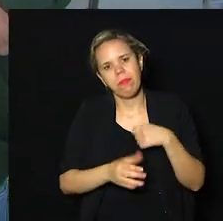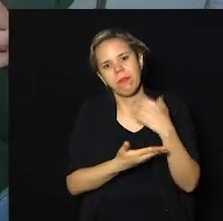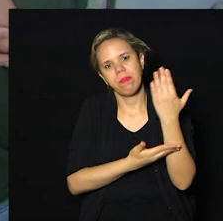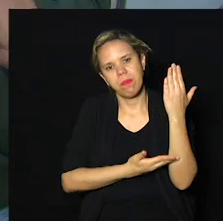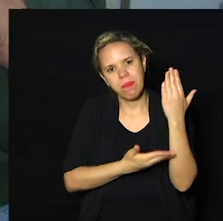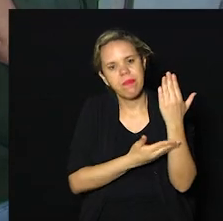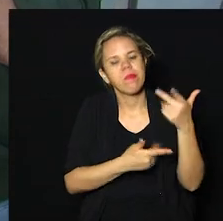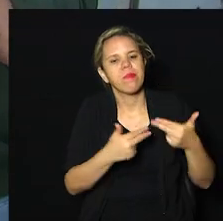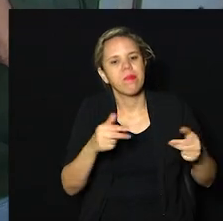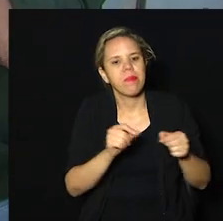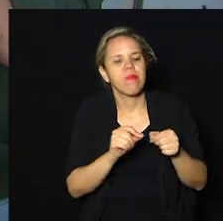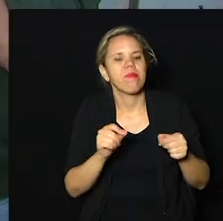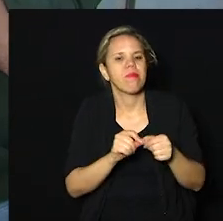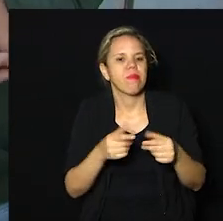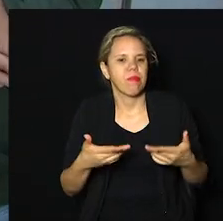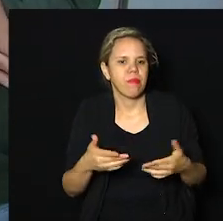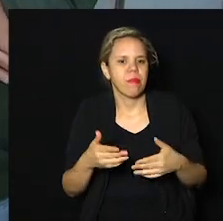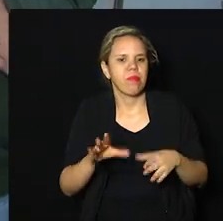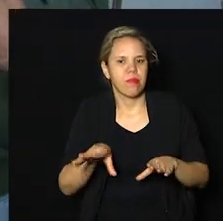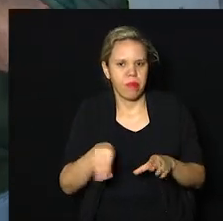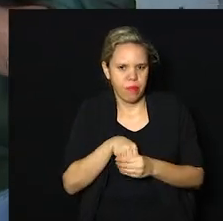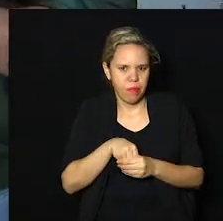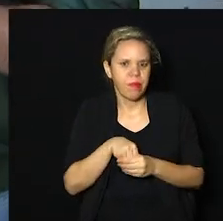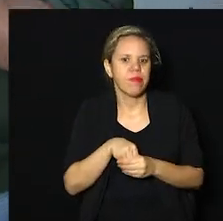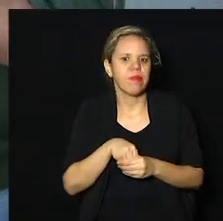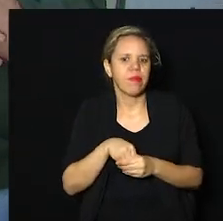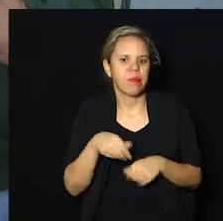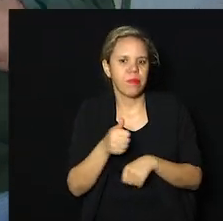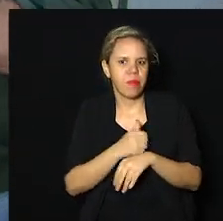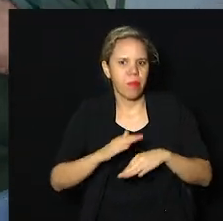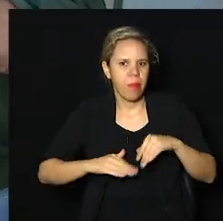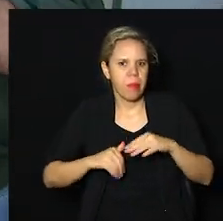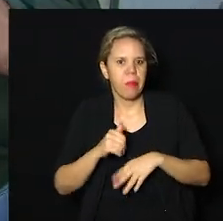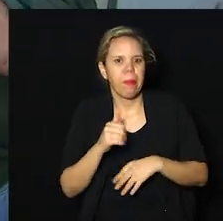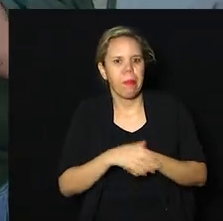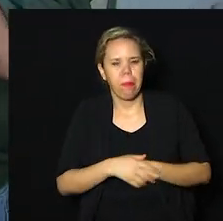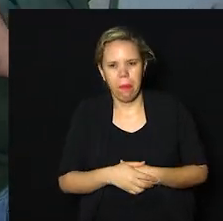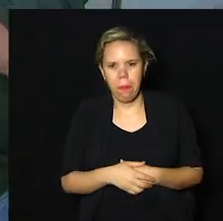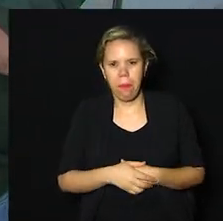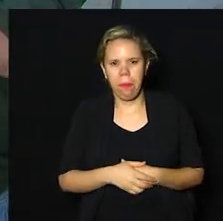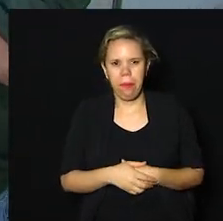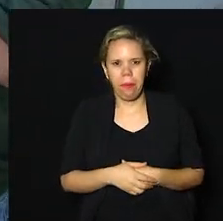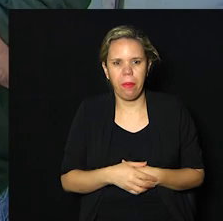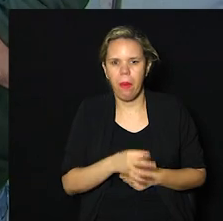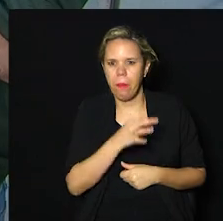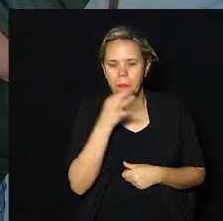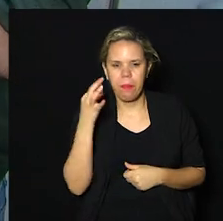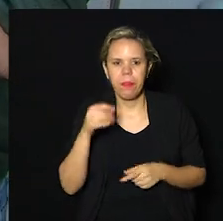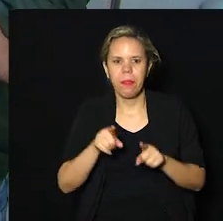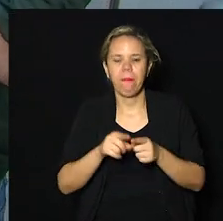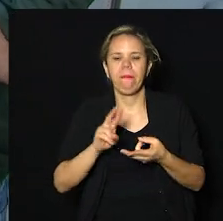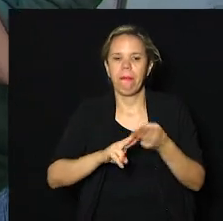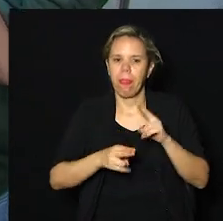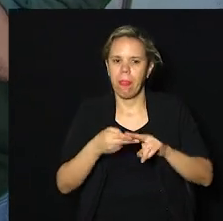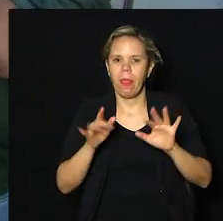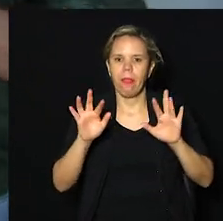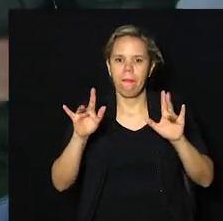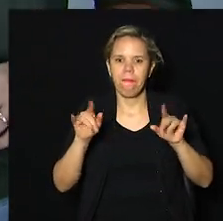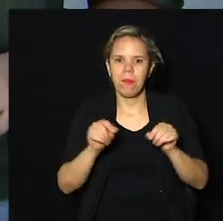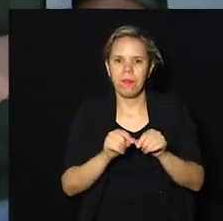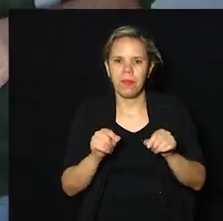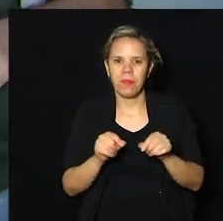curso de elétrica, o que puder agregar na profissão é bom. Tem que ter o bom e velho dom. Se possível, habilidade manual é